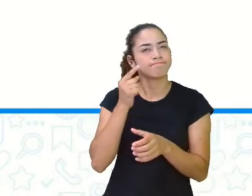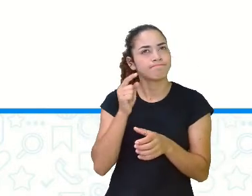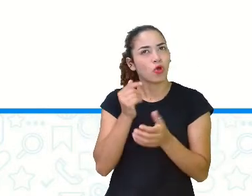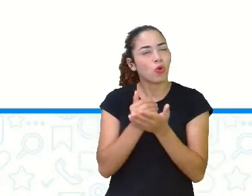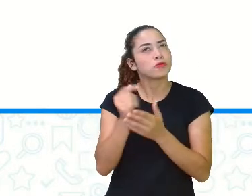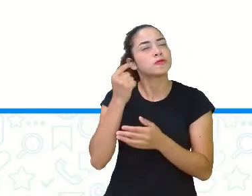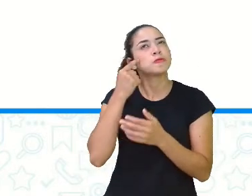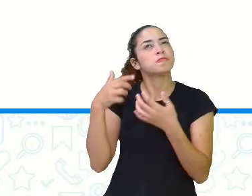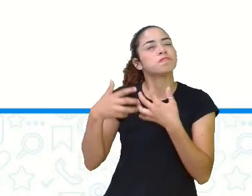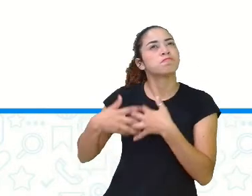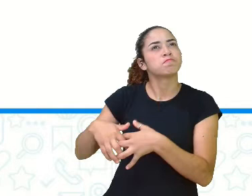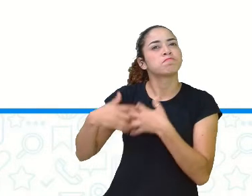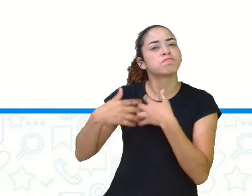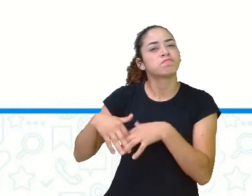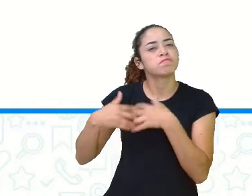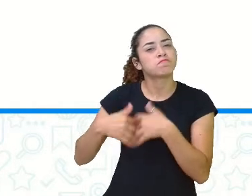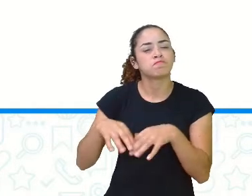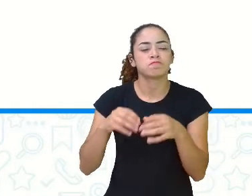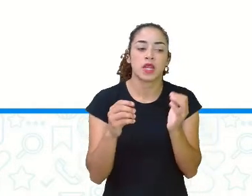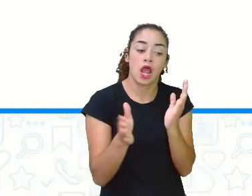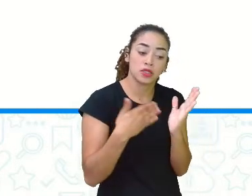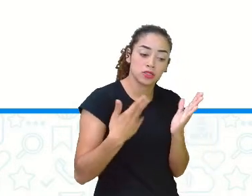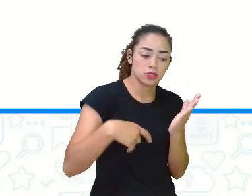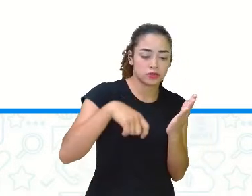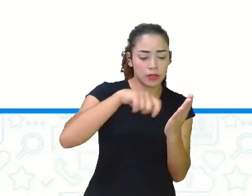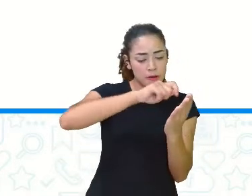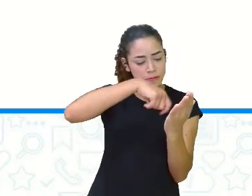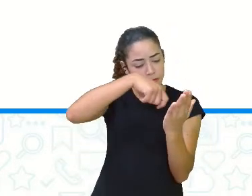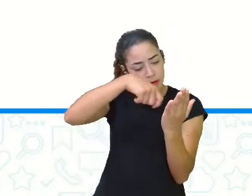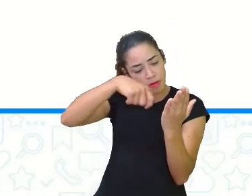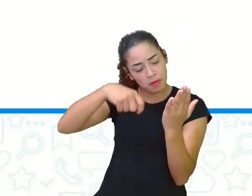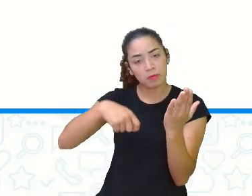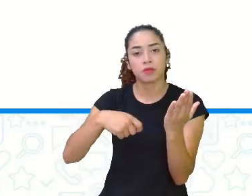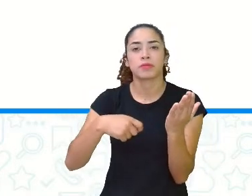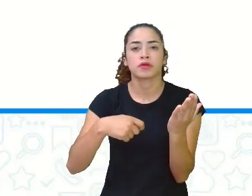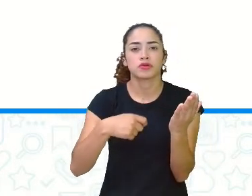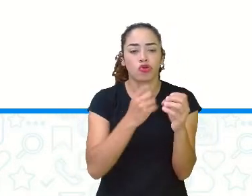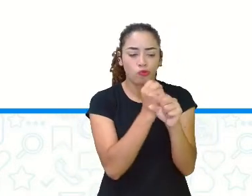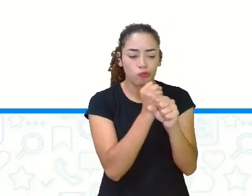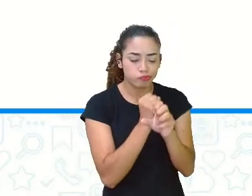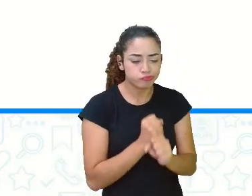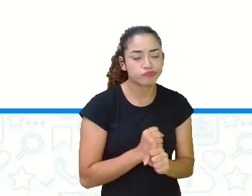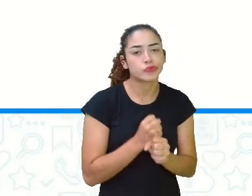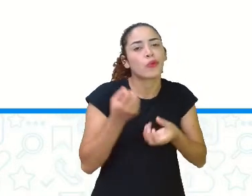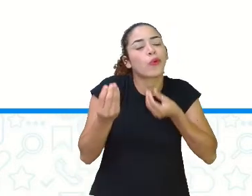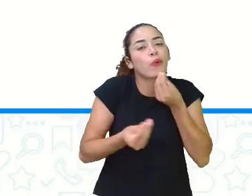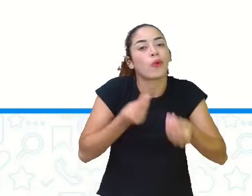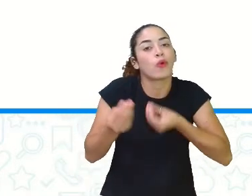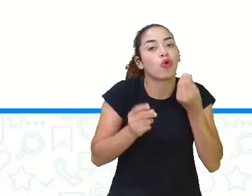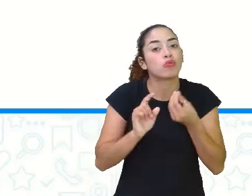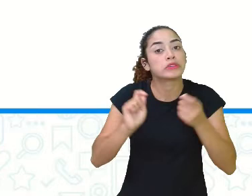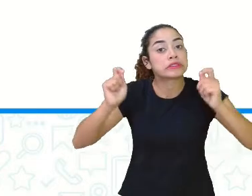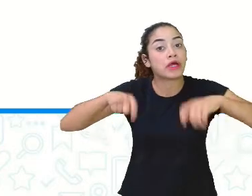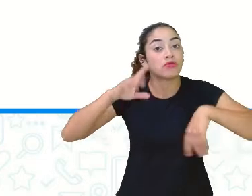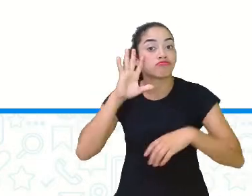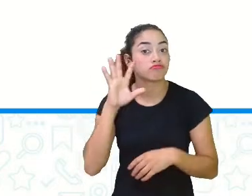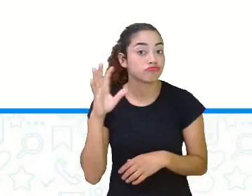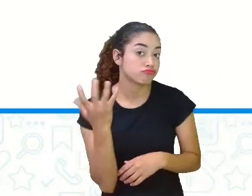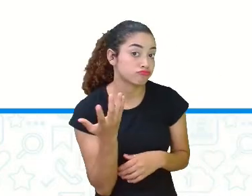Estão pensando aí no caderno, fazendo desenho, fazendo continha? Como é que a gente pode